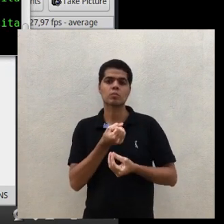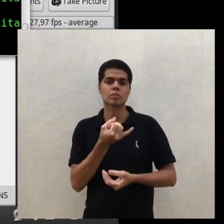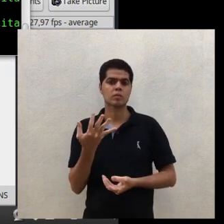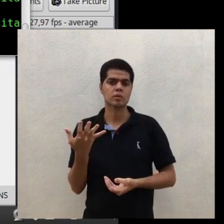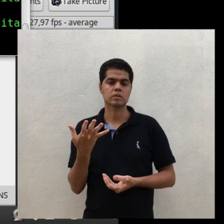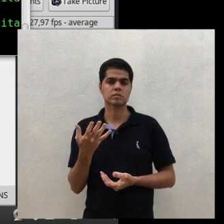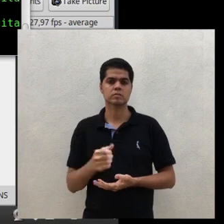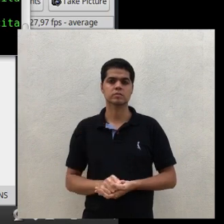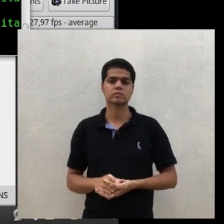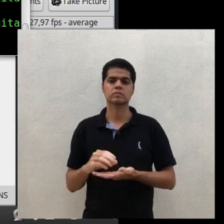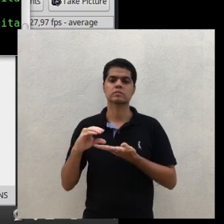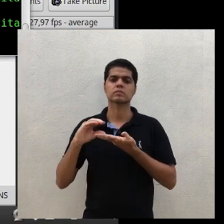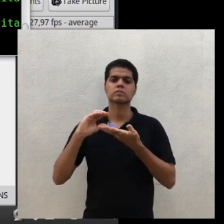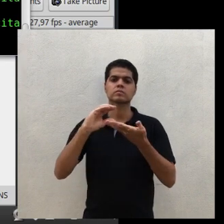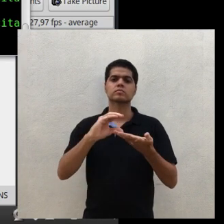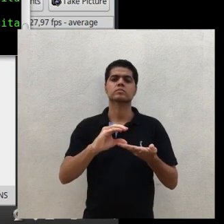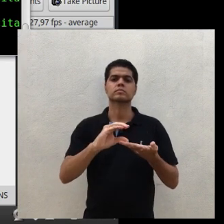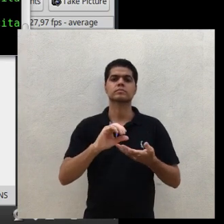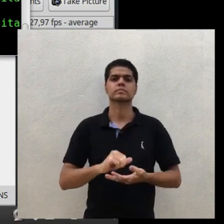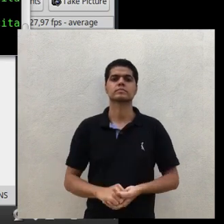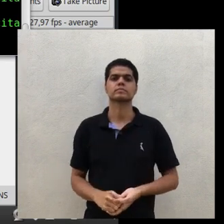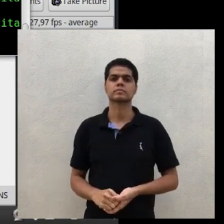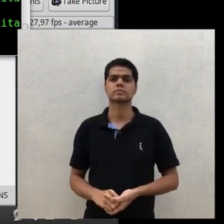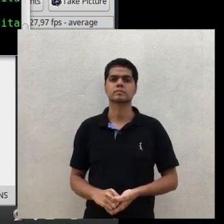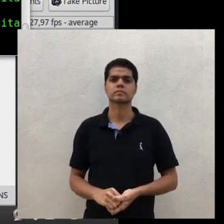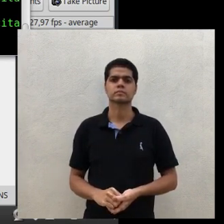Então, com uma capacitação